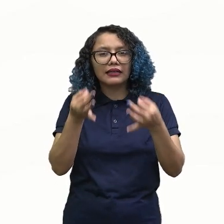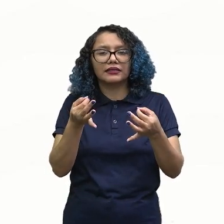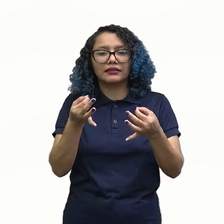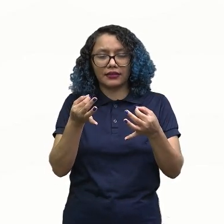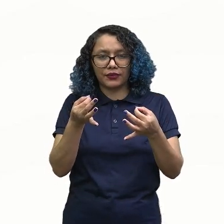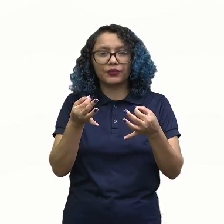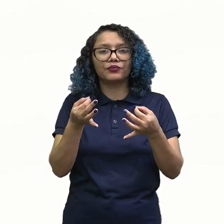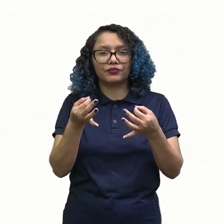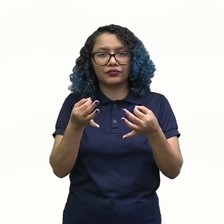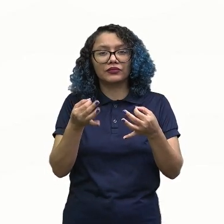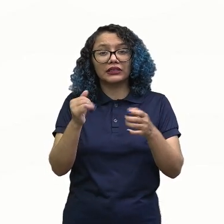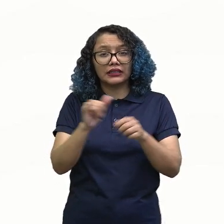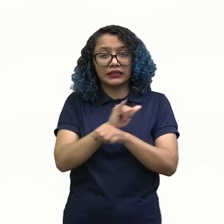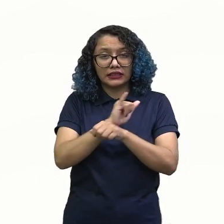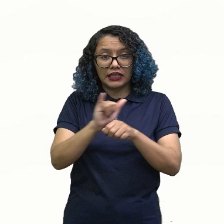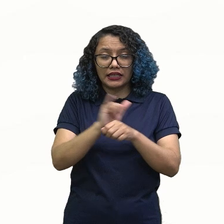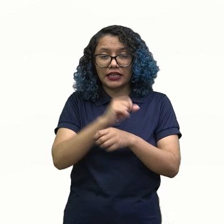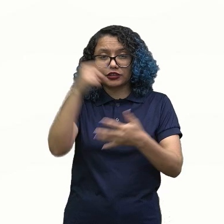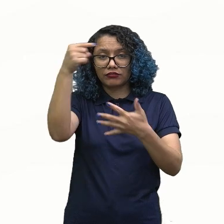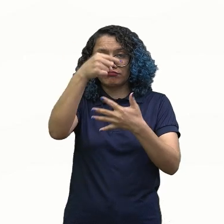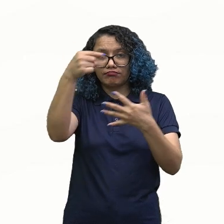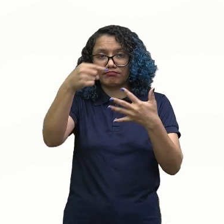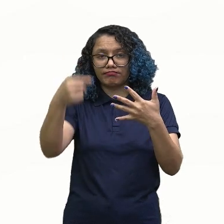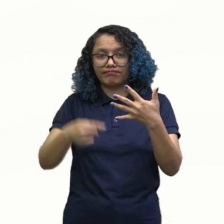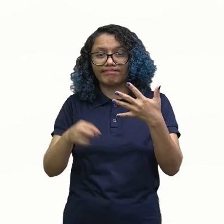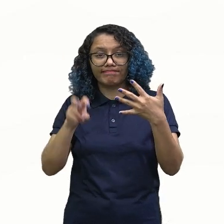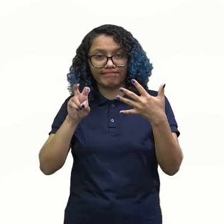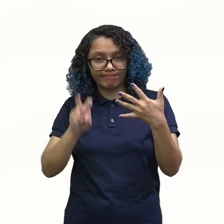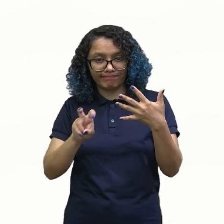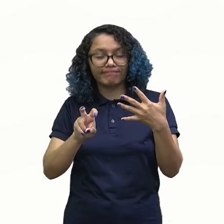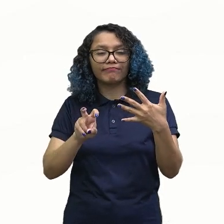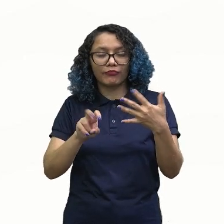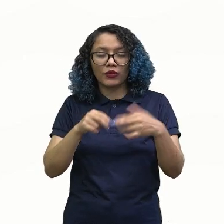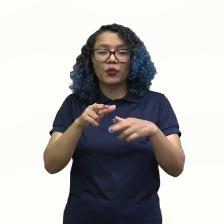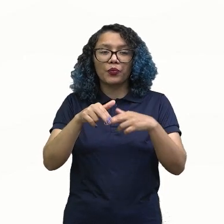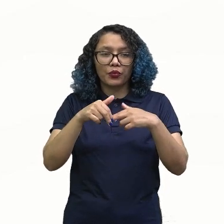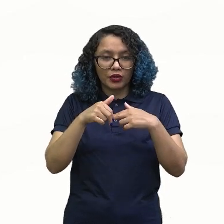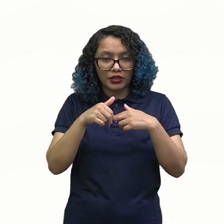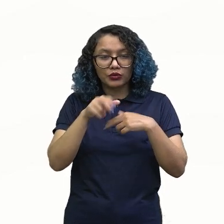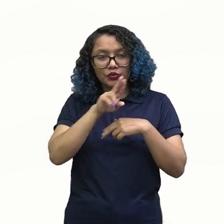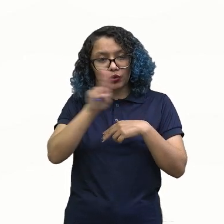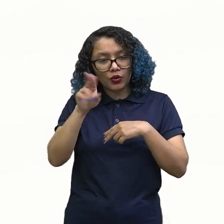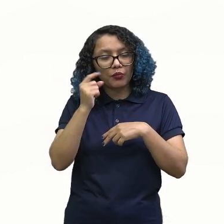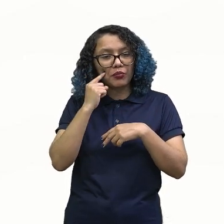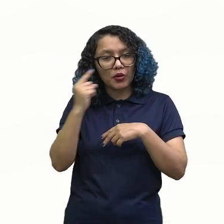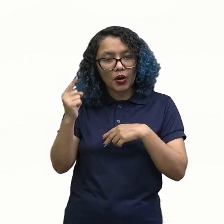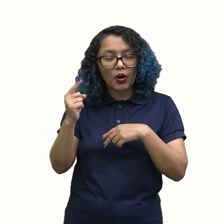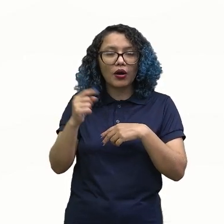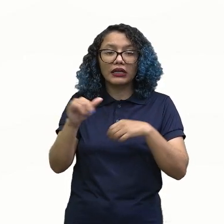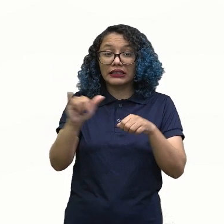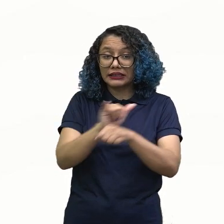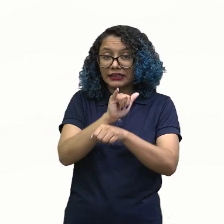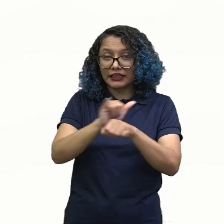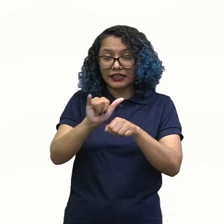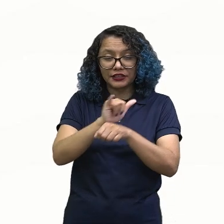observar essas 5 medidas. Por isso que o nome diz, medidas preventivas. É muito melhor